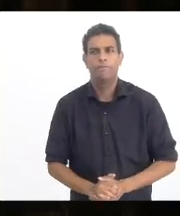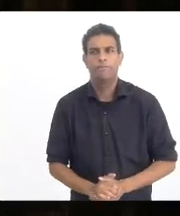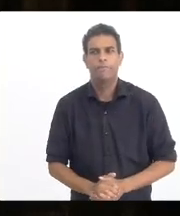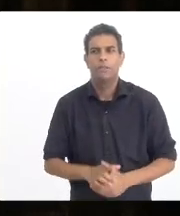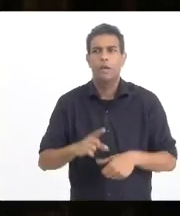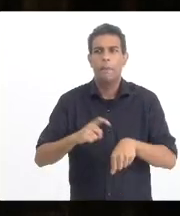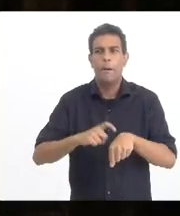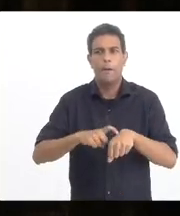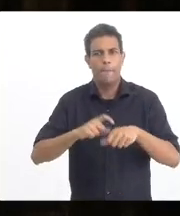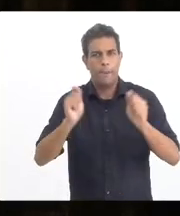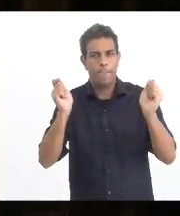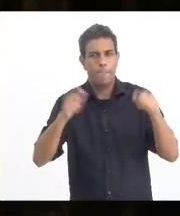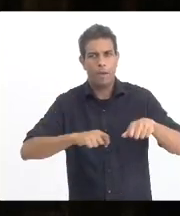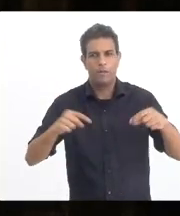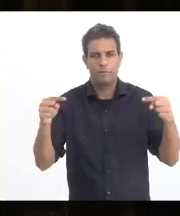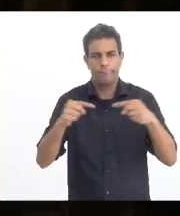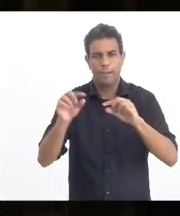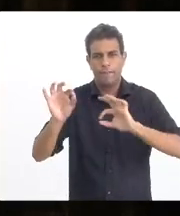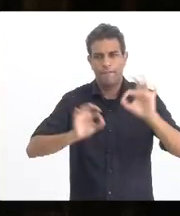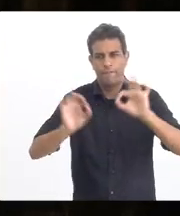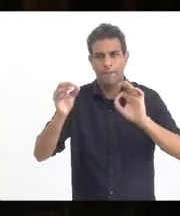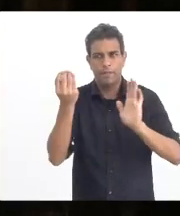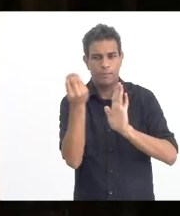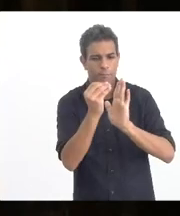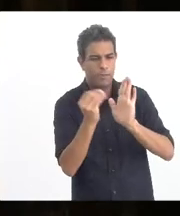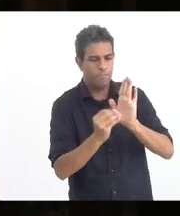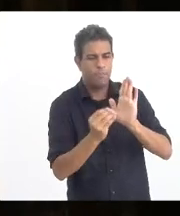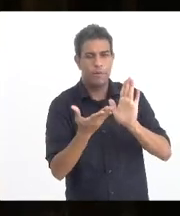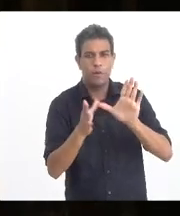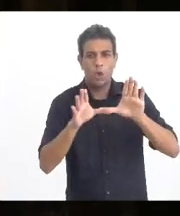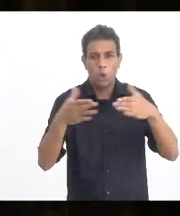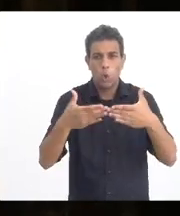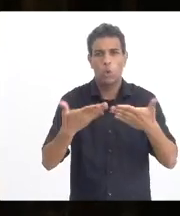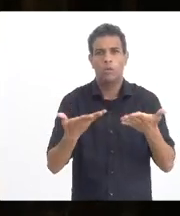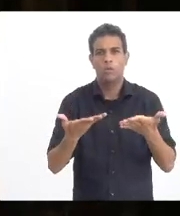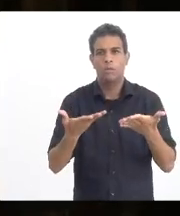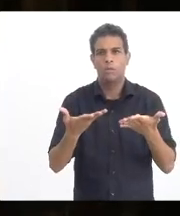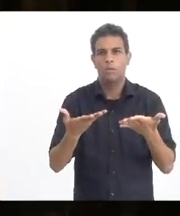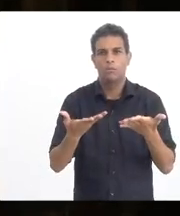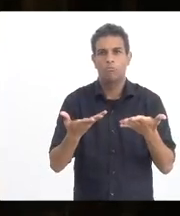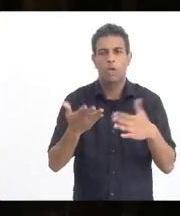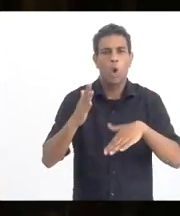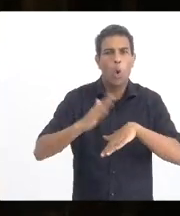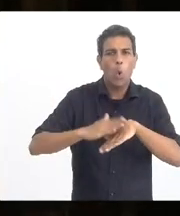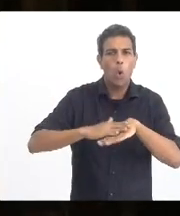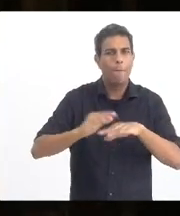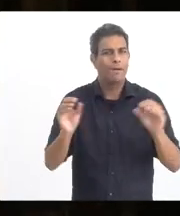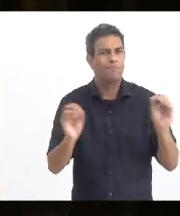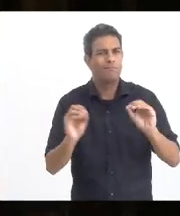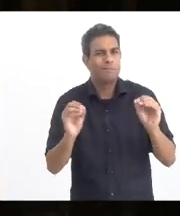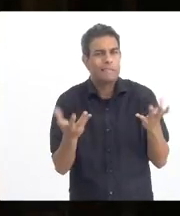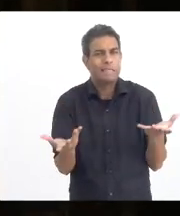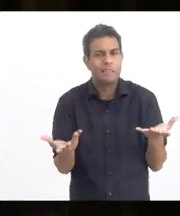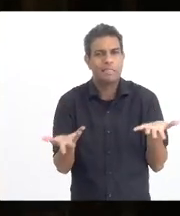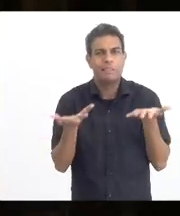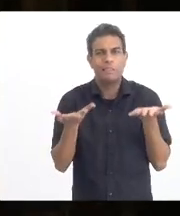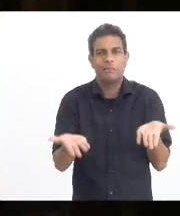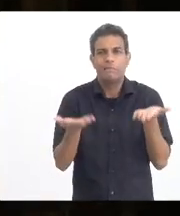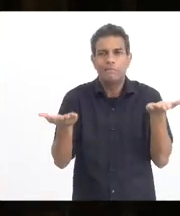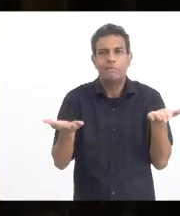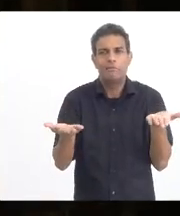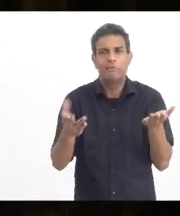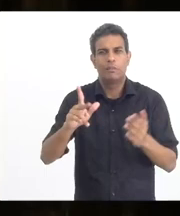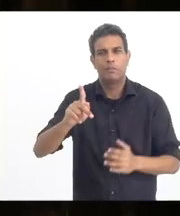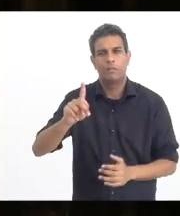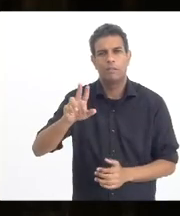o que foi possível fazer aqui foi feito. Não foi a comissão. A comissão não tem nenhum sadismo em colocar o